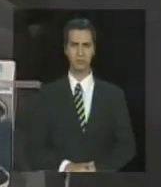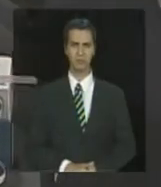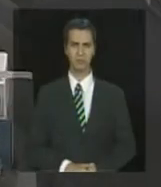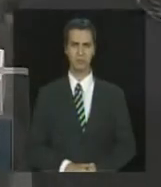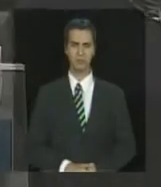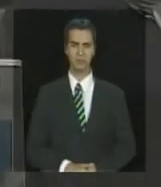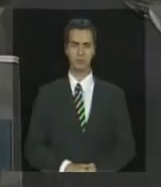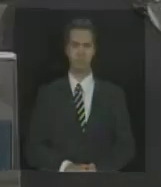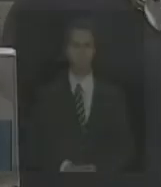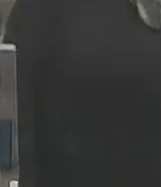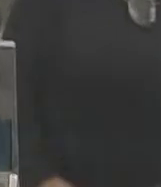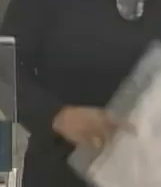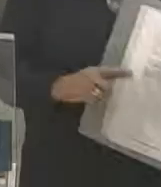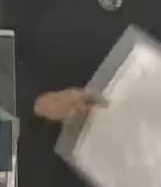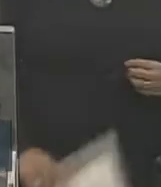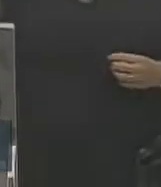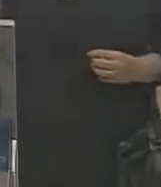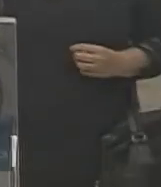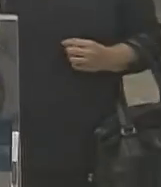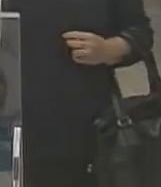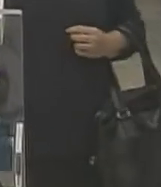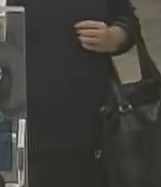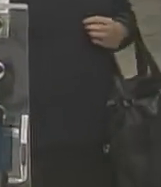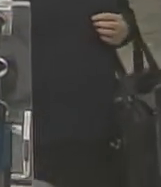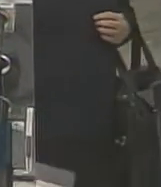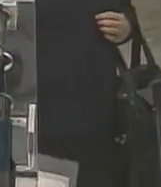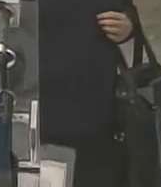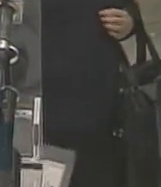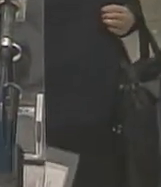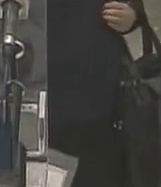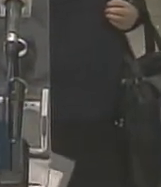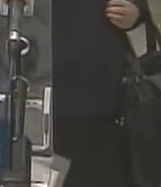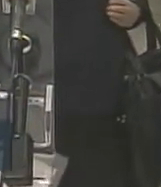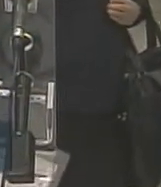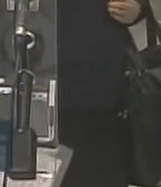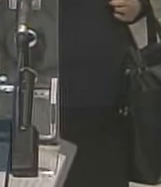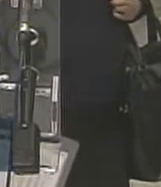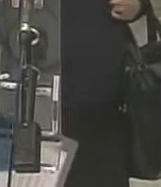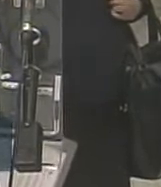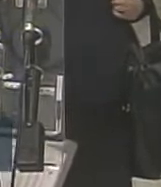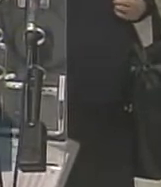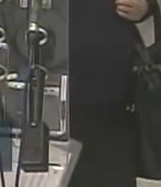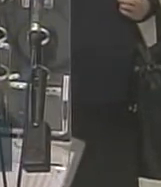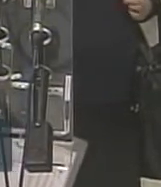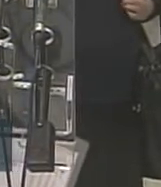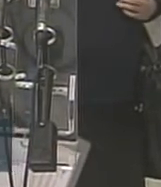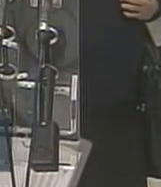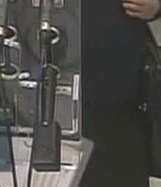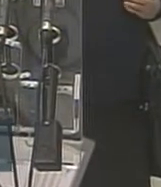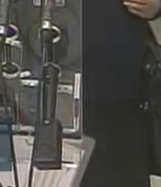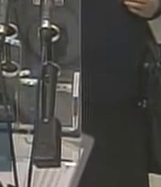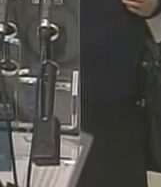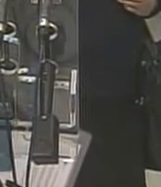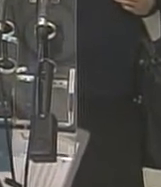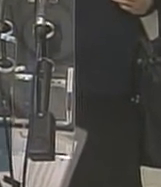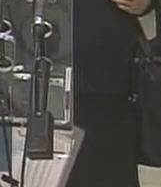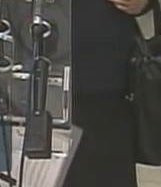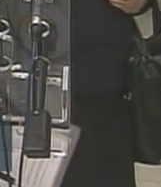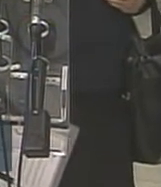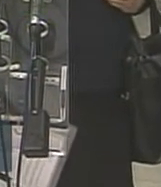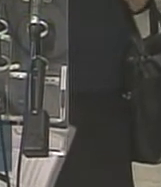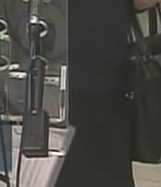só fala sobre o Código Florestal. Existe a expectativa de prorrogação do decreto ainda essa semana, ontem dele falou, existe dado,